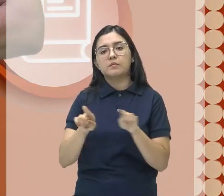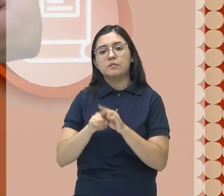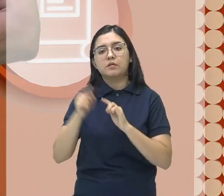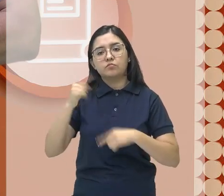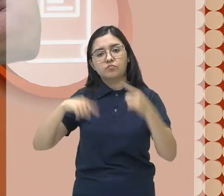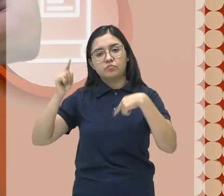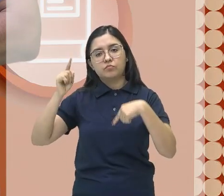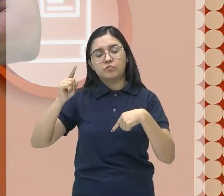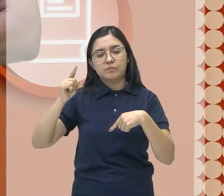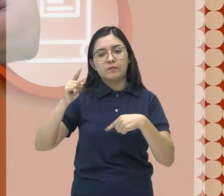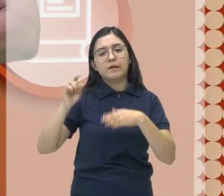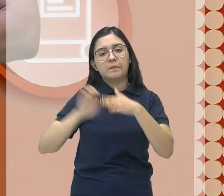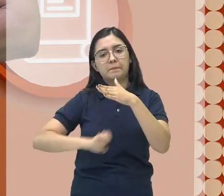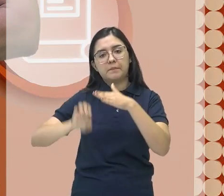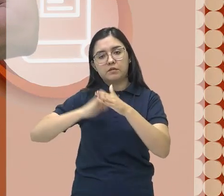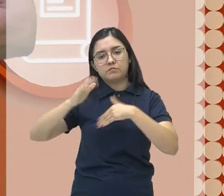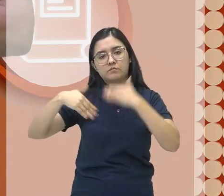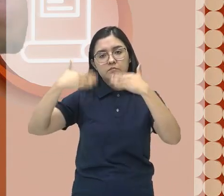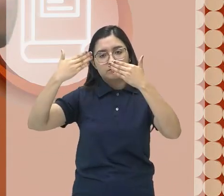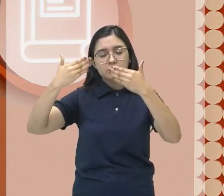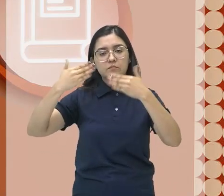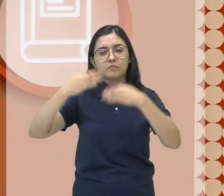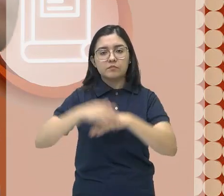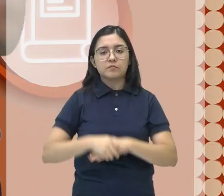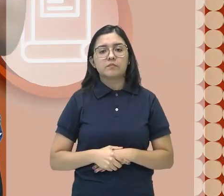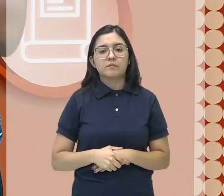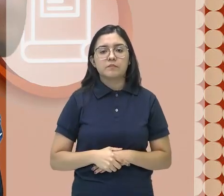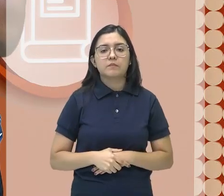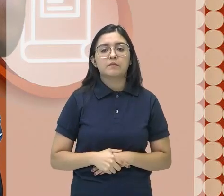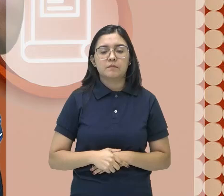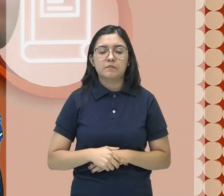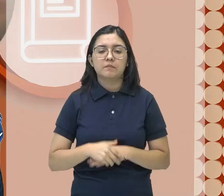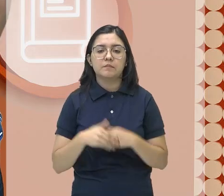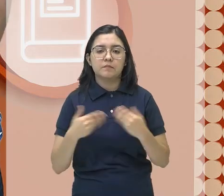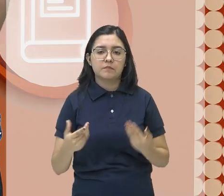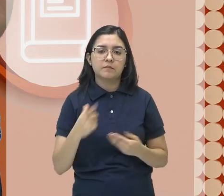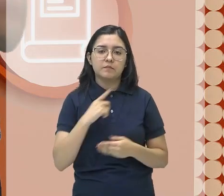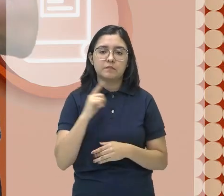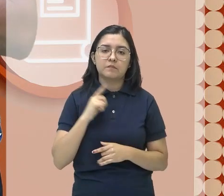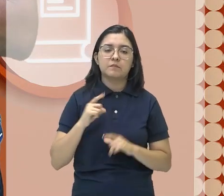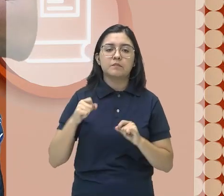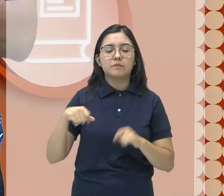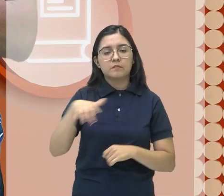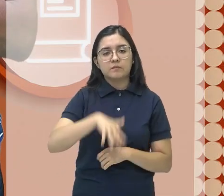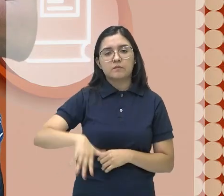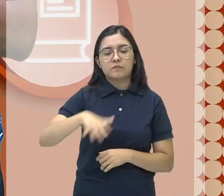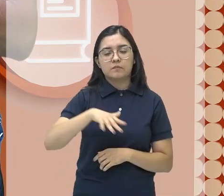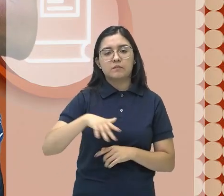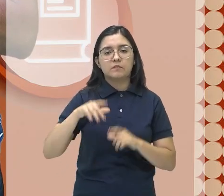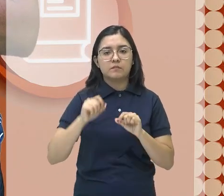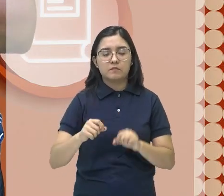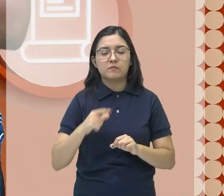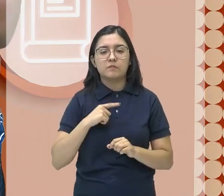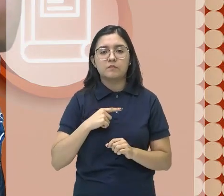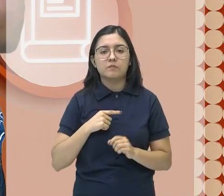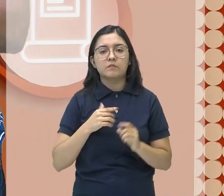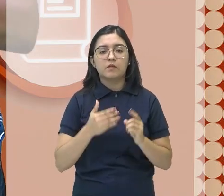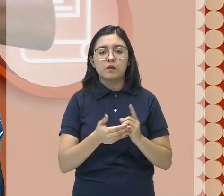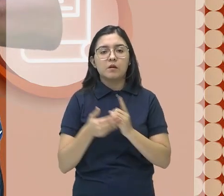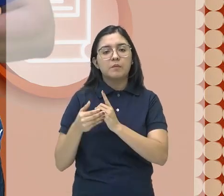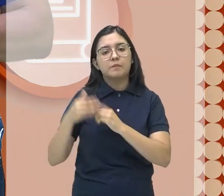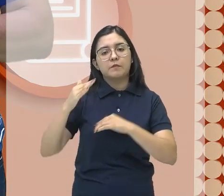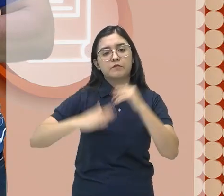para o crescimento das empresas, para absorver esse novo mercado, esse novo profissional e